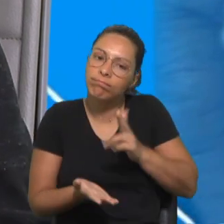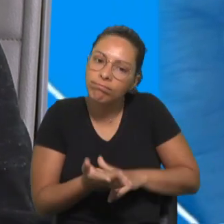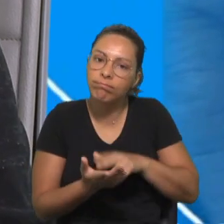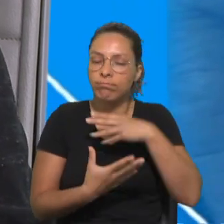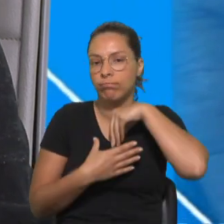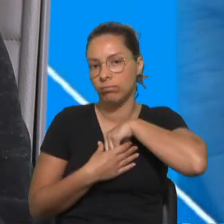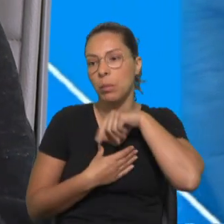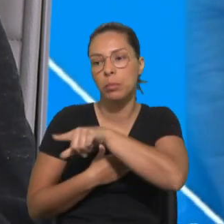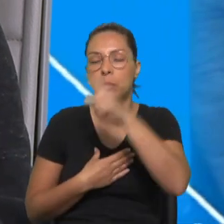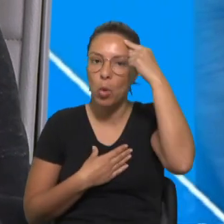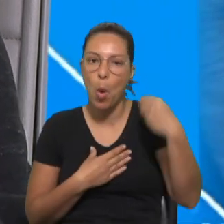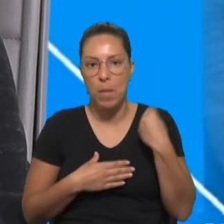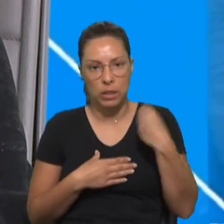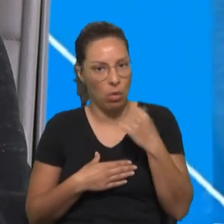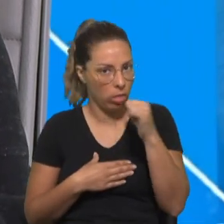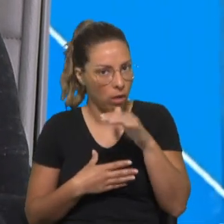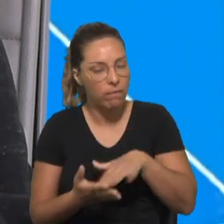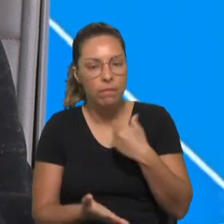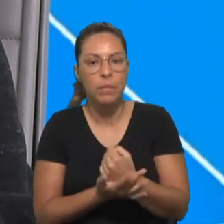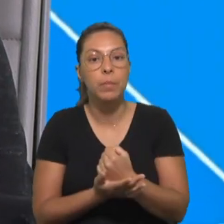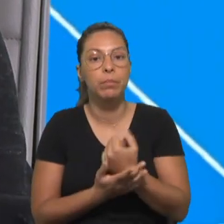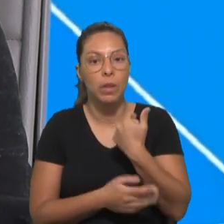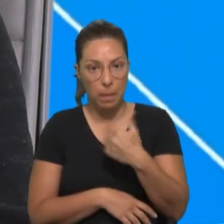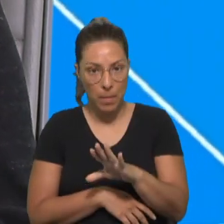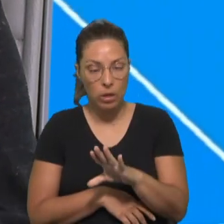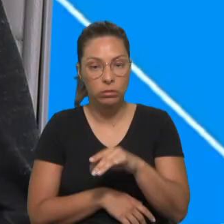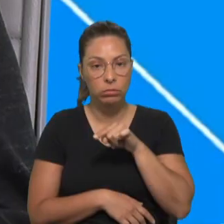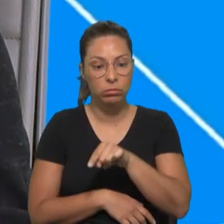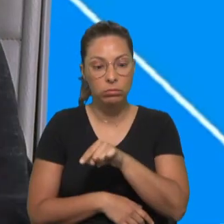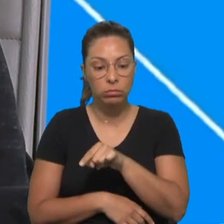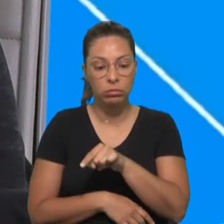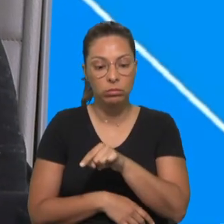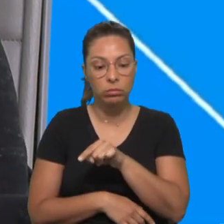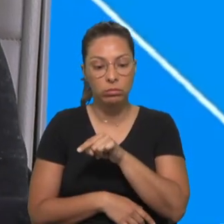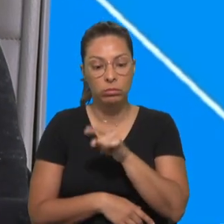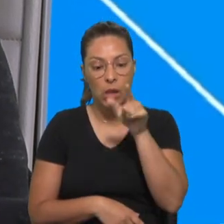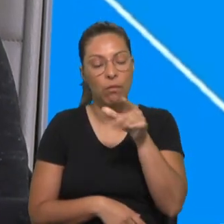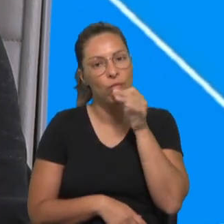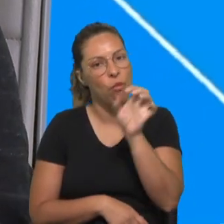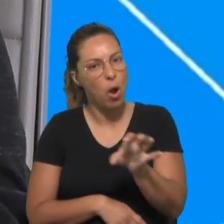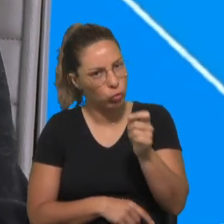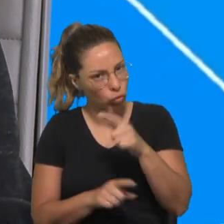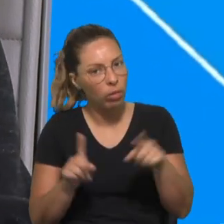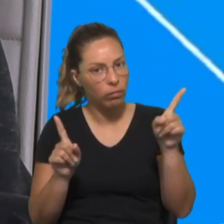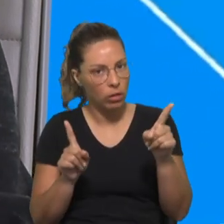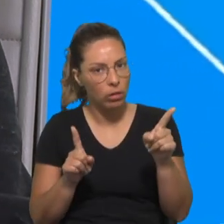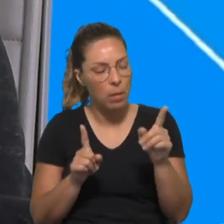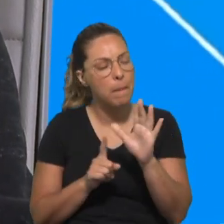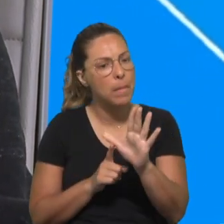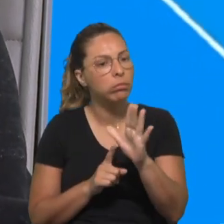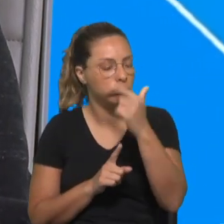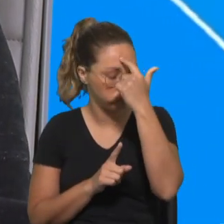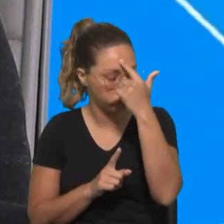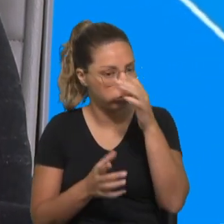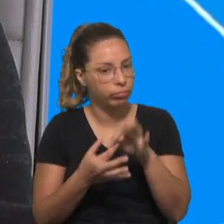preocupações pastorais. E, ao mesmo tempo, e trazer ao de cima isso, claro que ele dizia as coisas de outra maneira, mas há uma sintonia muito grande